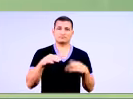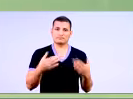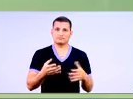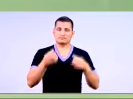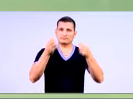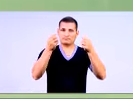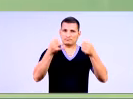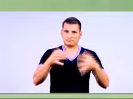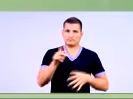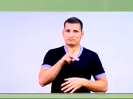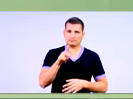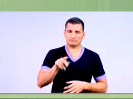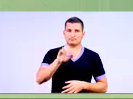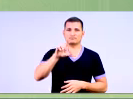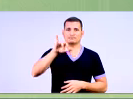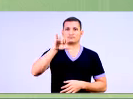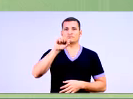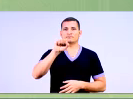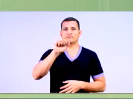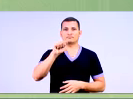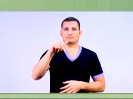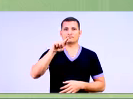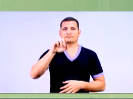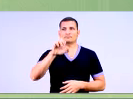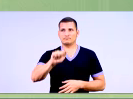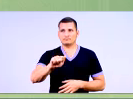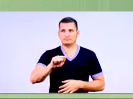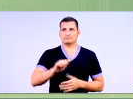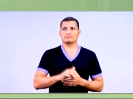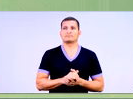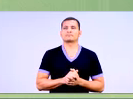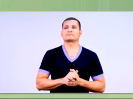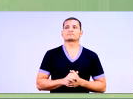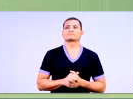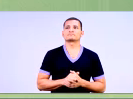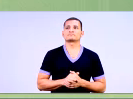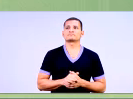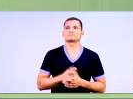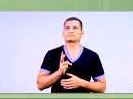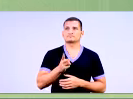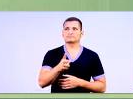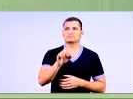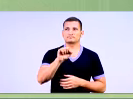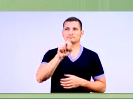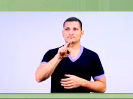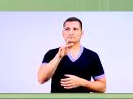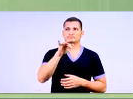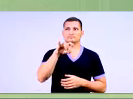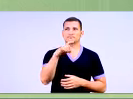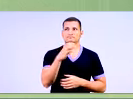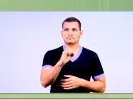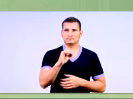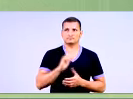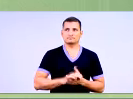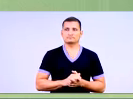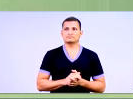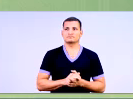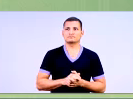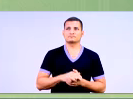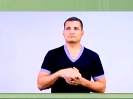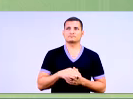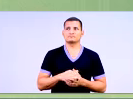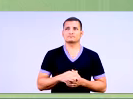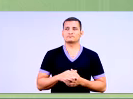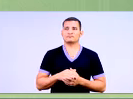professora Elisângela dará prosseguimento com o sufixo. Então, o próprio nome, prefixo